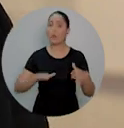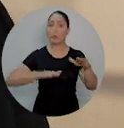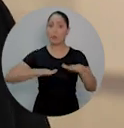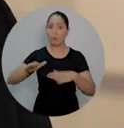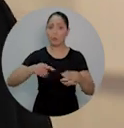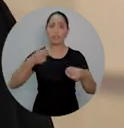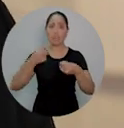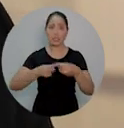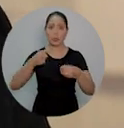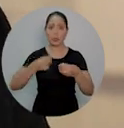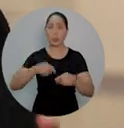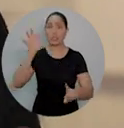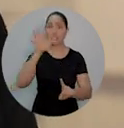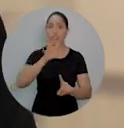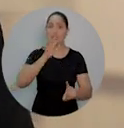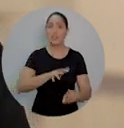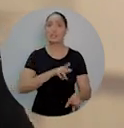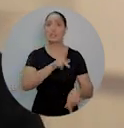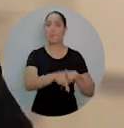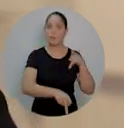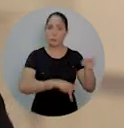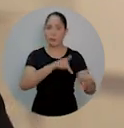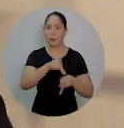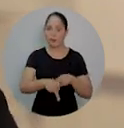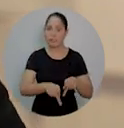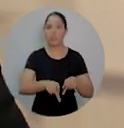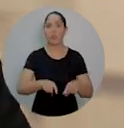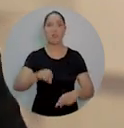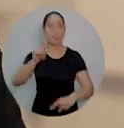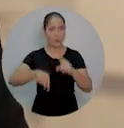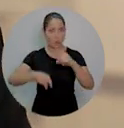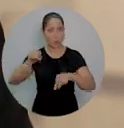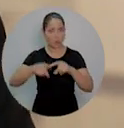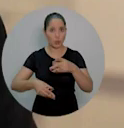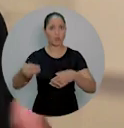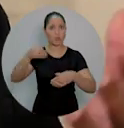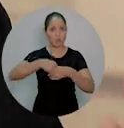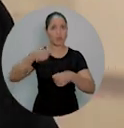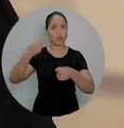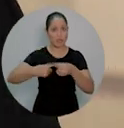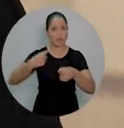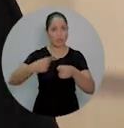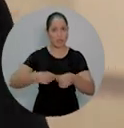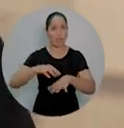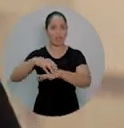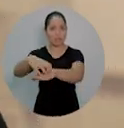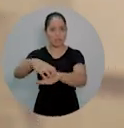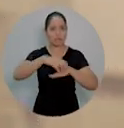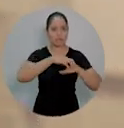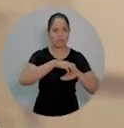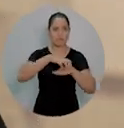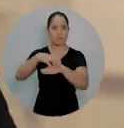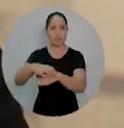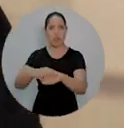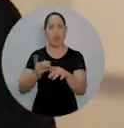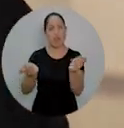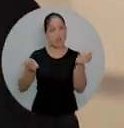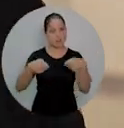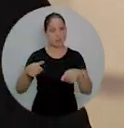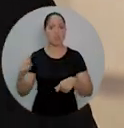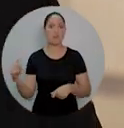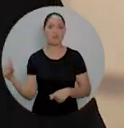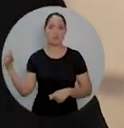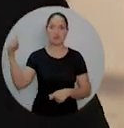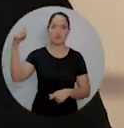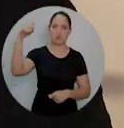das pessoas e das mercadorias se movimentarem no ambiente urbano. Essa mobilidade ela pode se dar por via